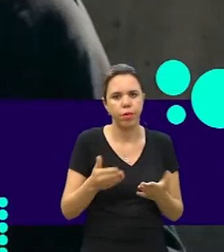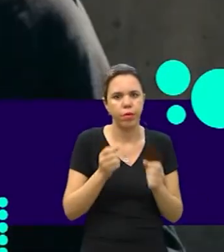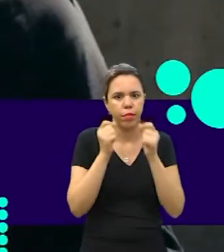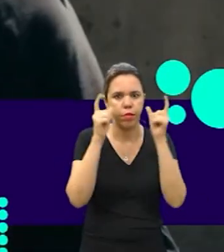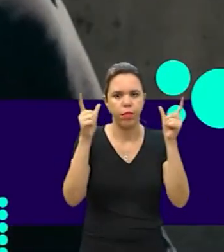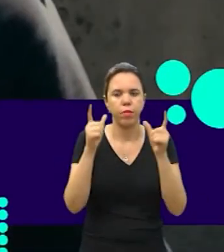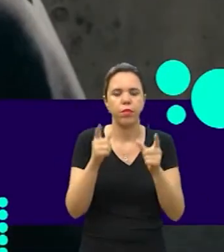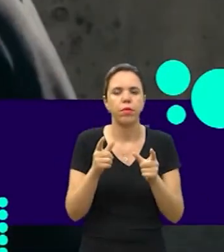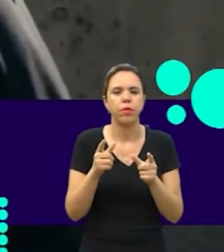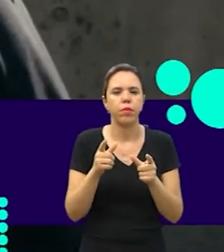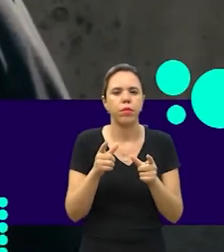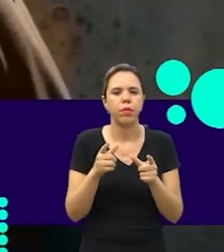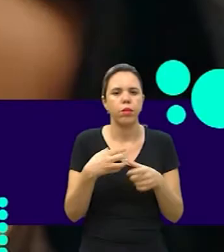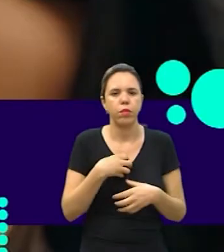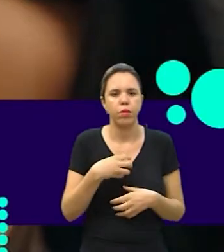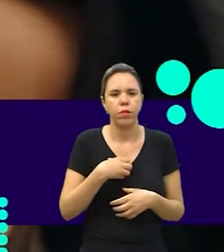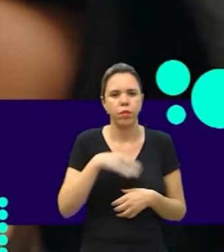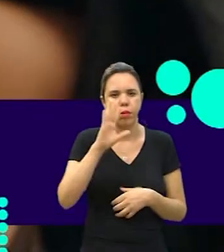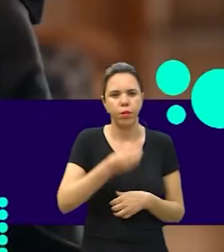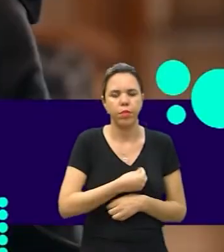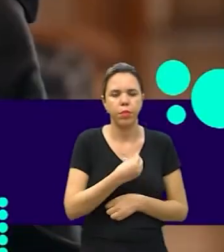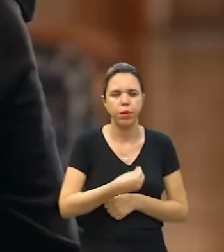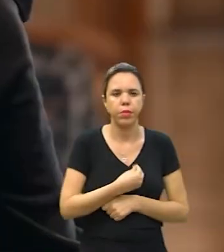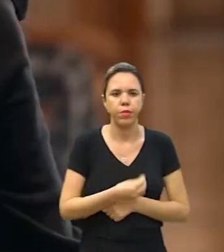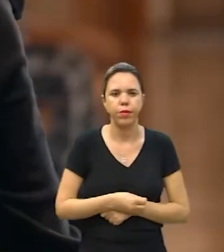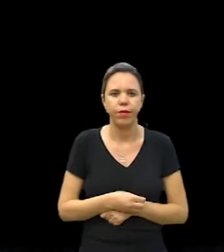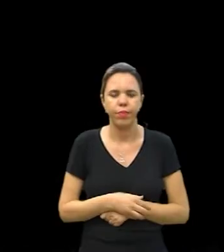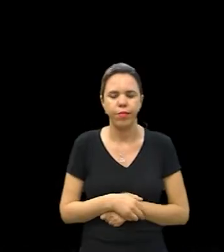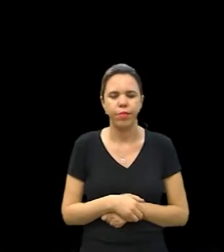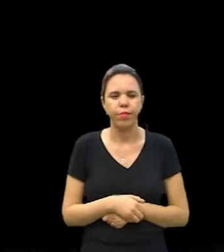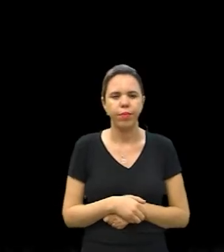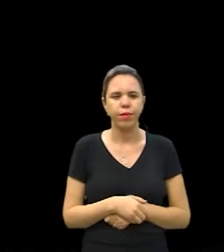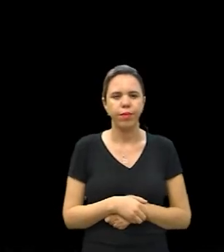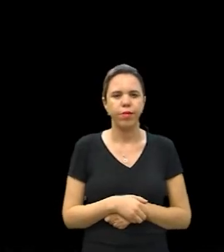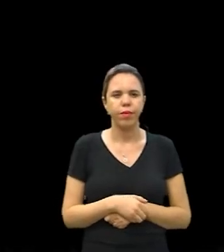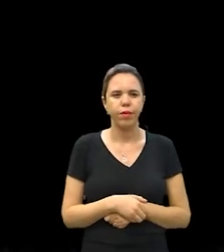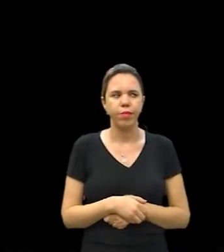a despertar Rui, dando sentido maior à sua vida.